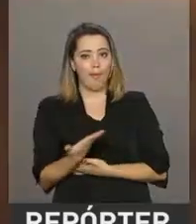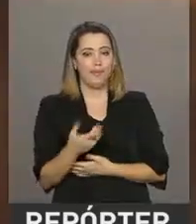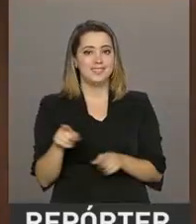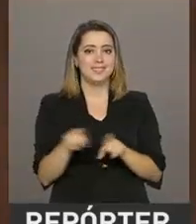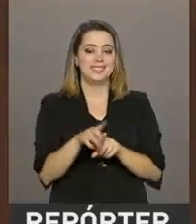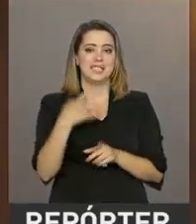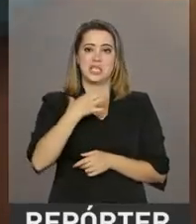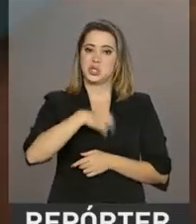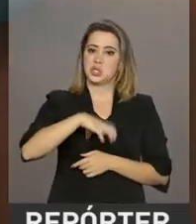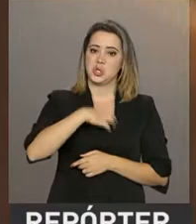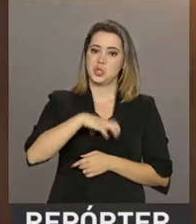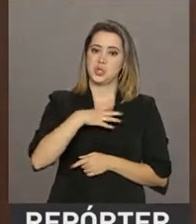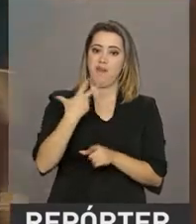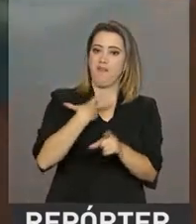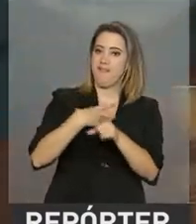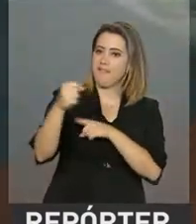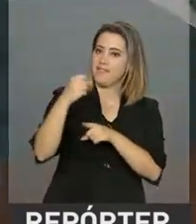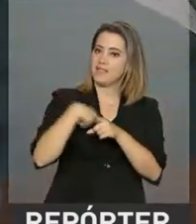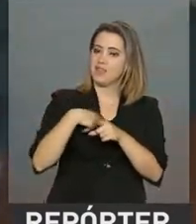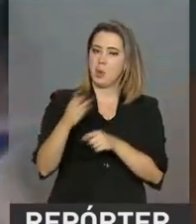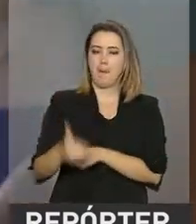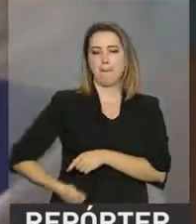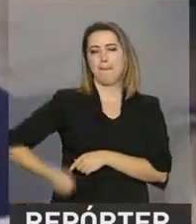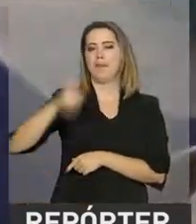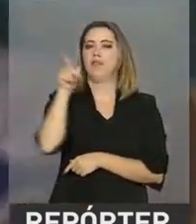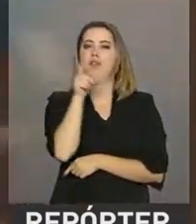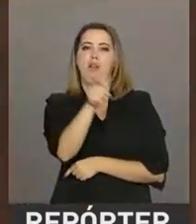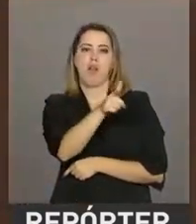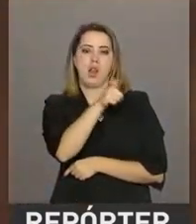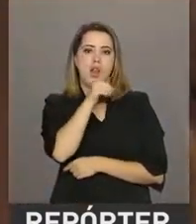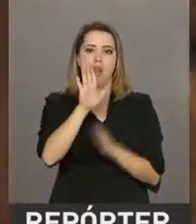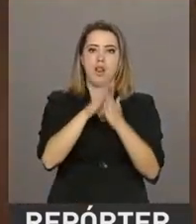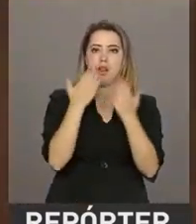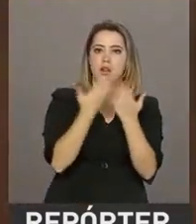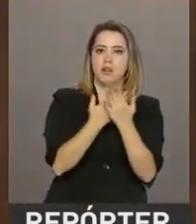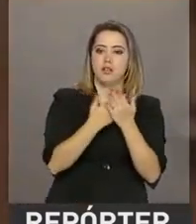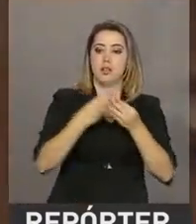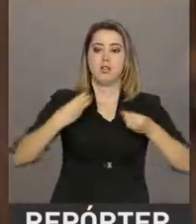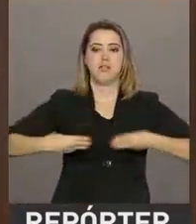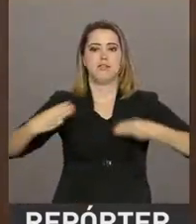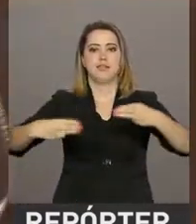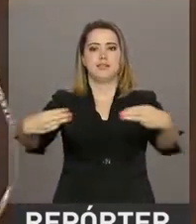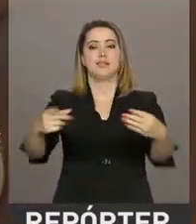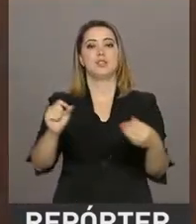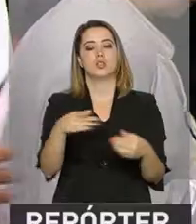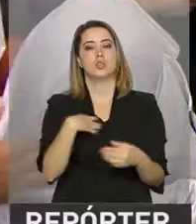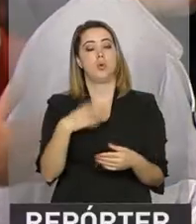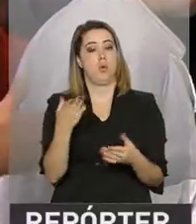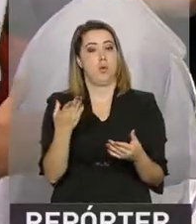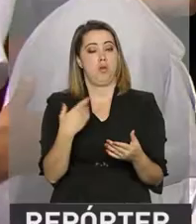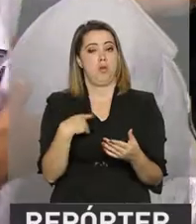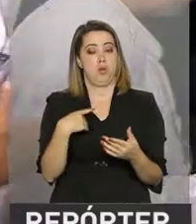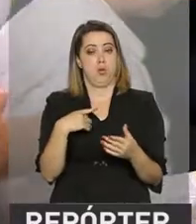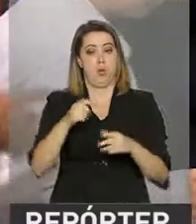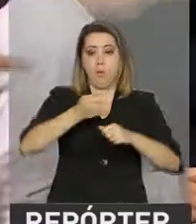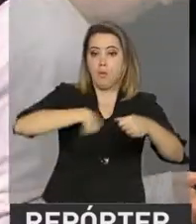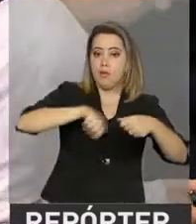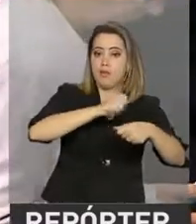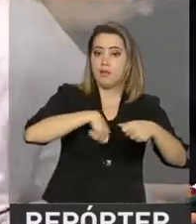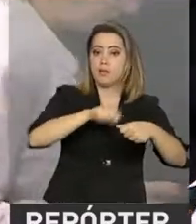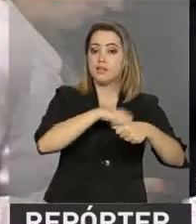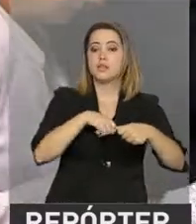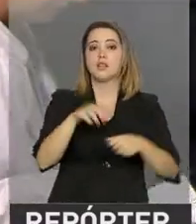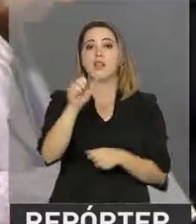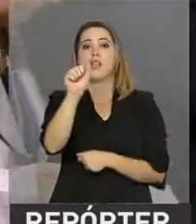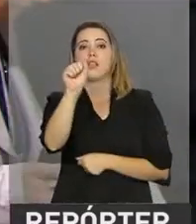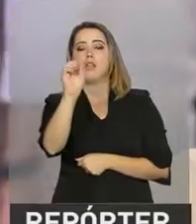que ganhou um concurso de melhores merendas do ministério da educação com uma receita que criou o abará de aipim com